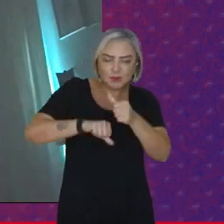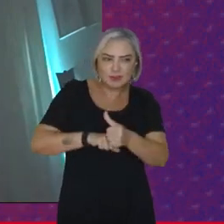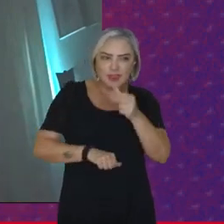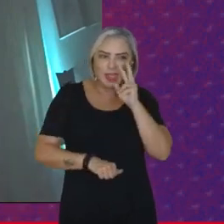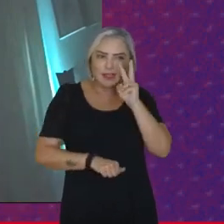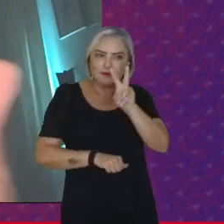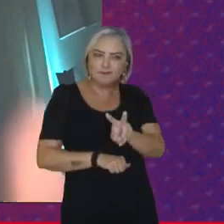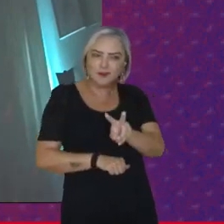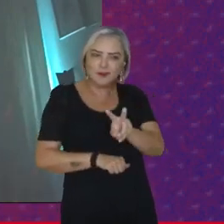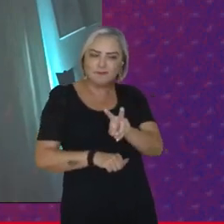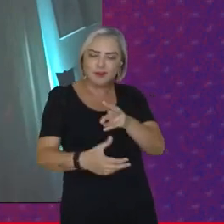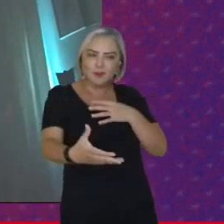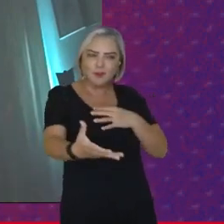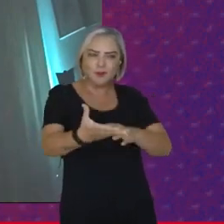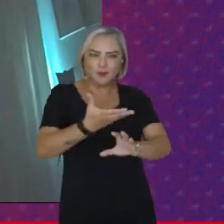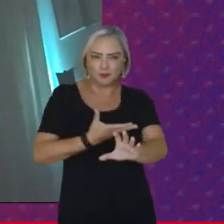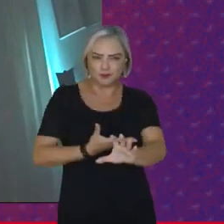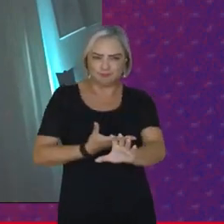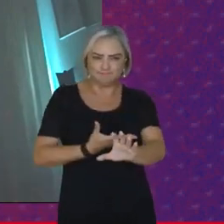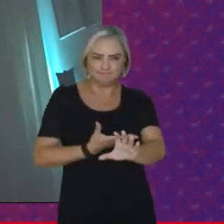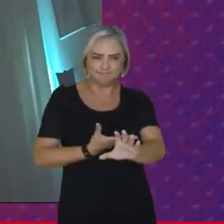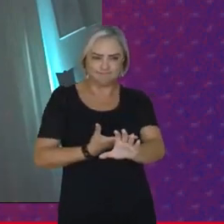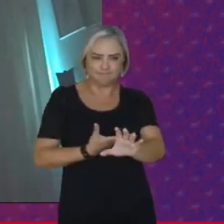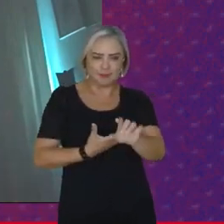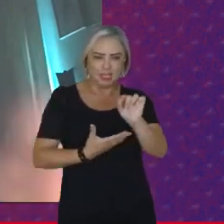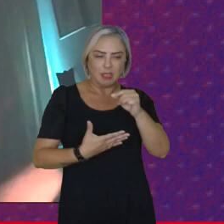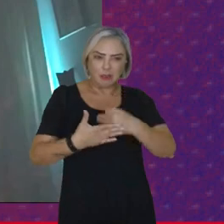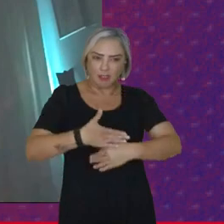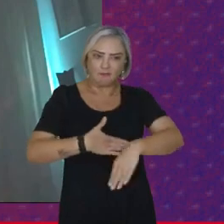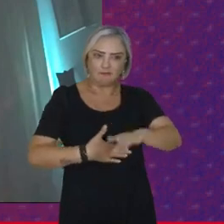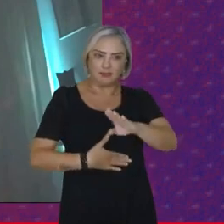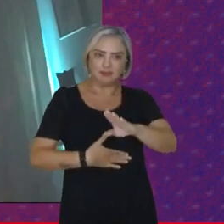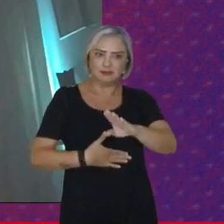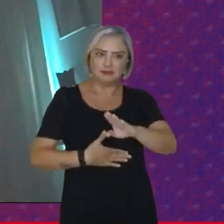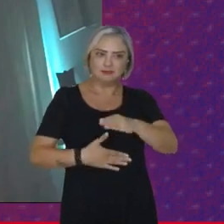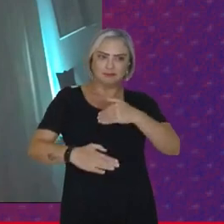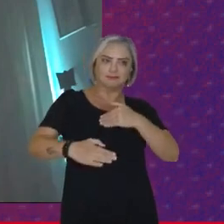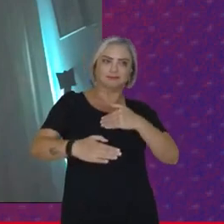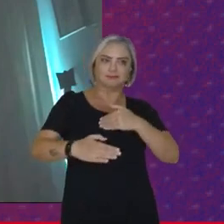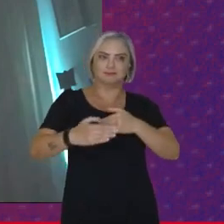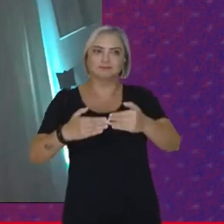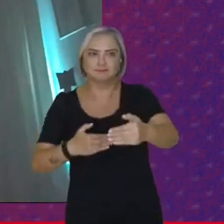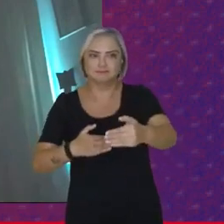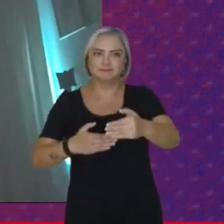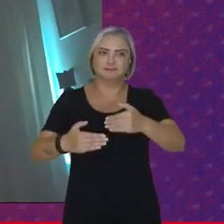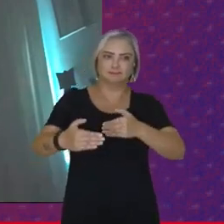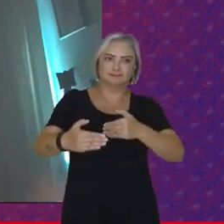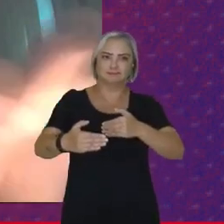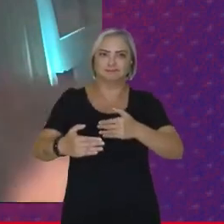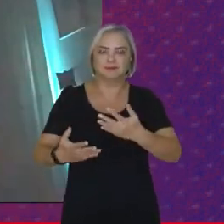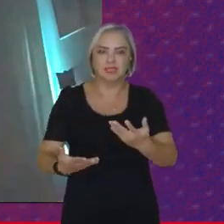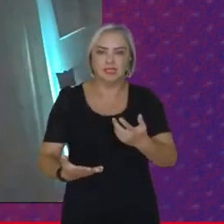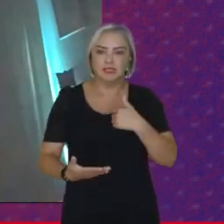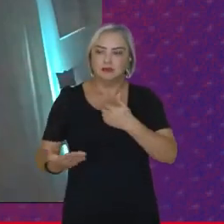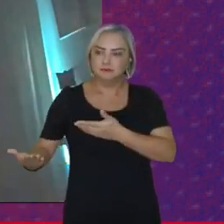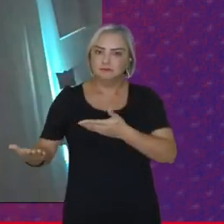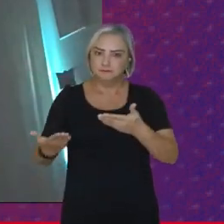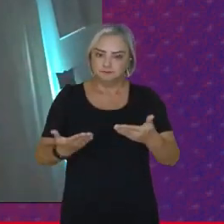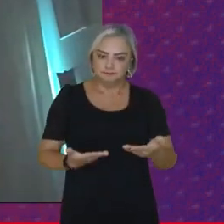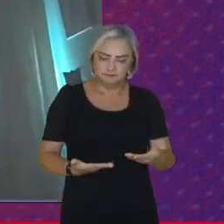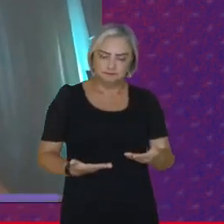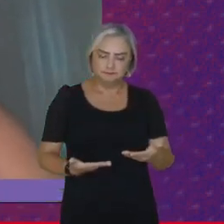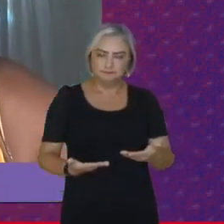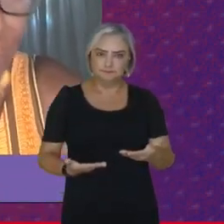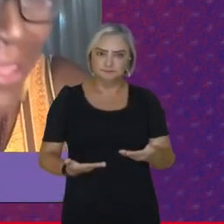outro. Porque senão a gente avança, mas não avança. E aí eu trago, neste